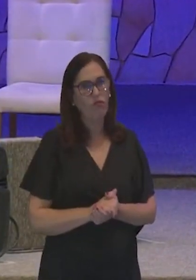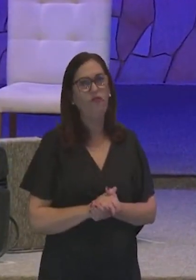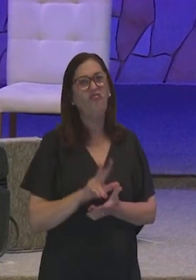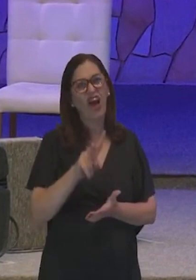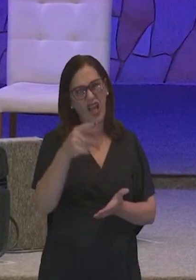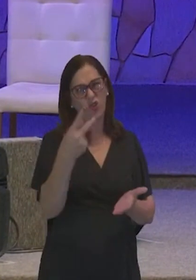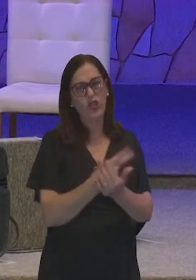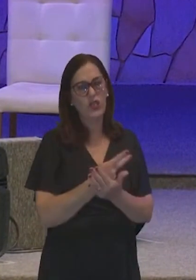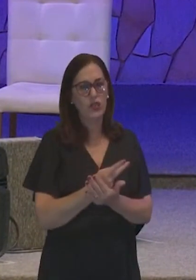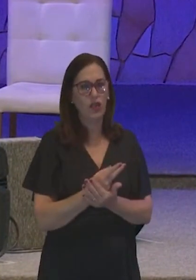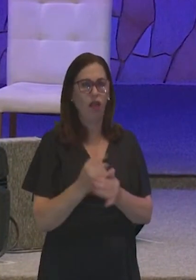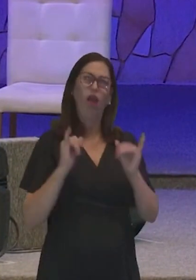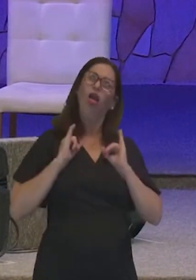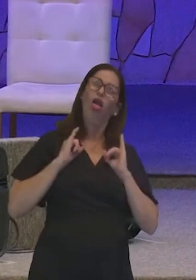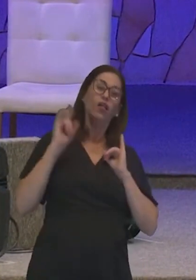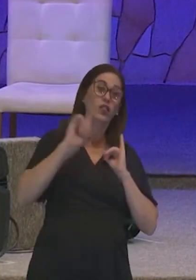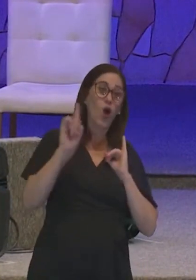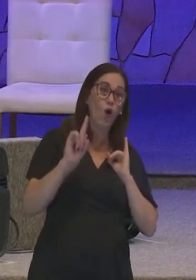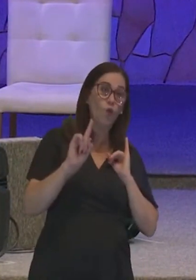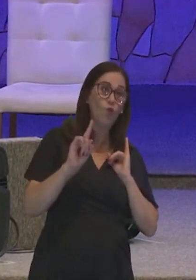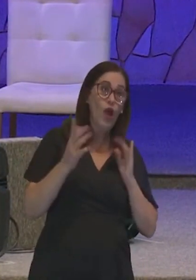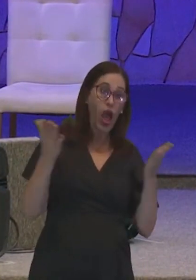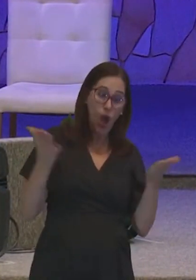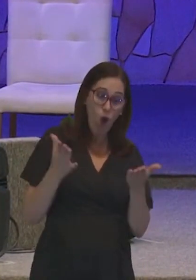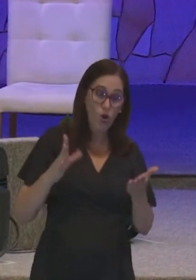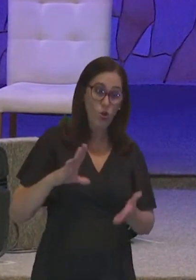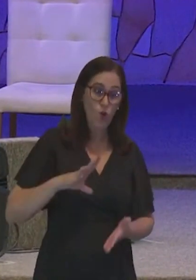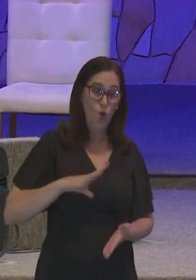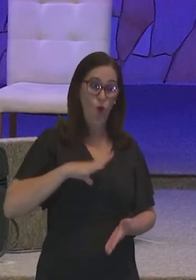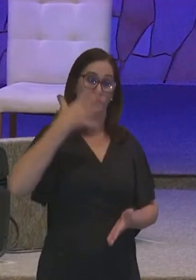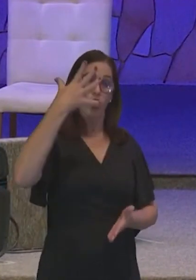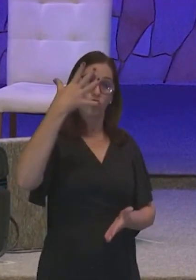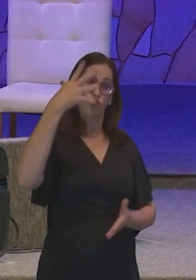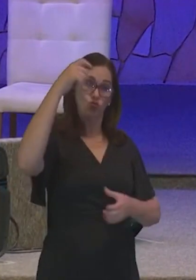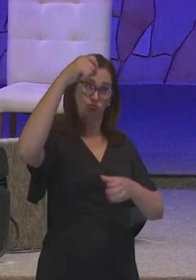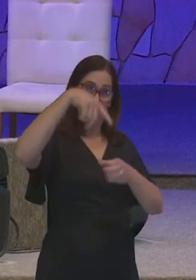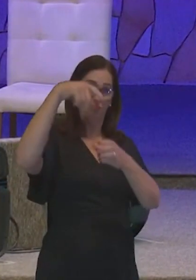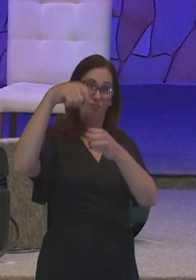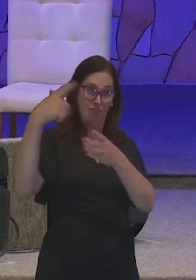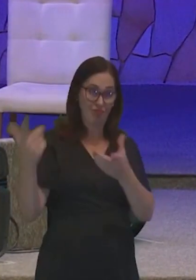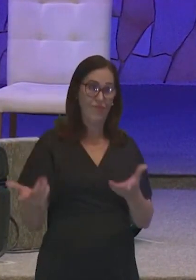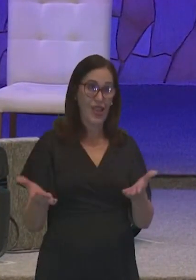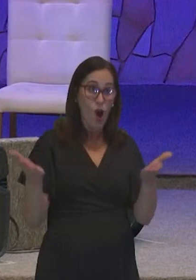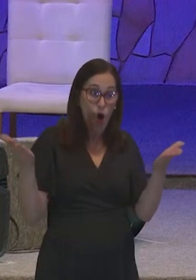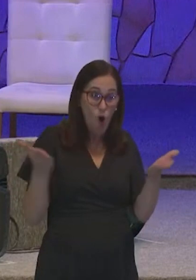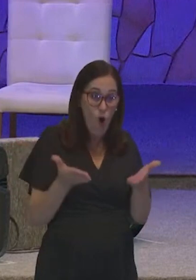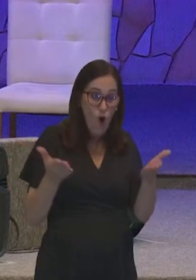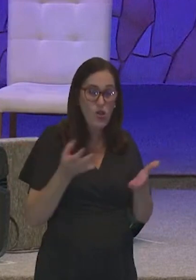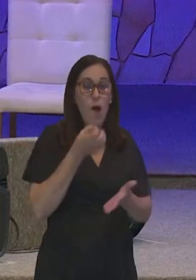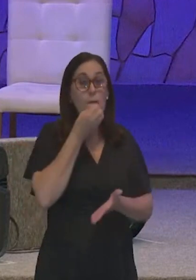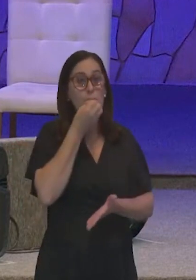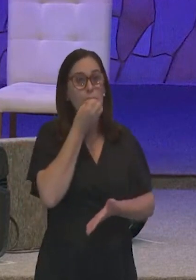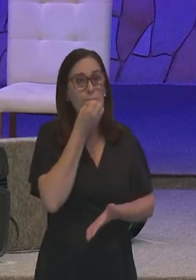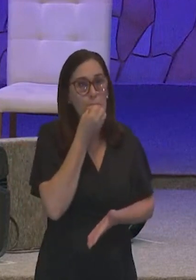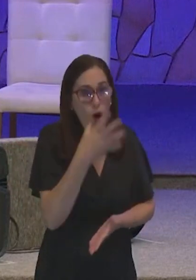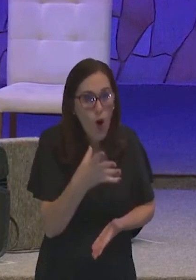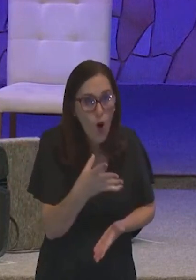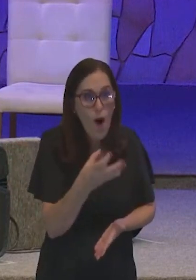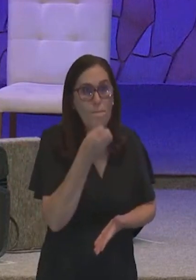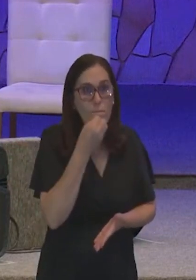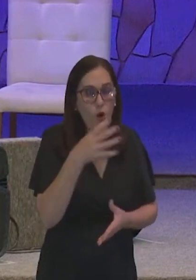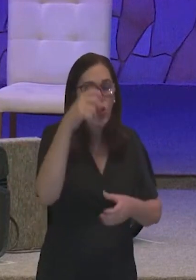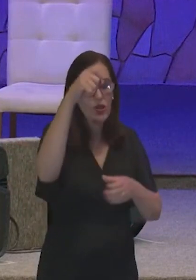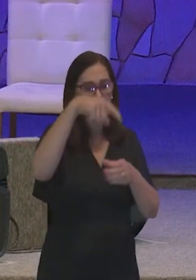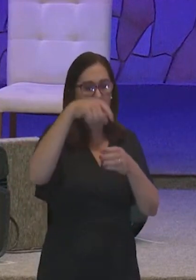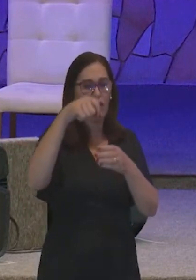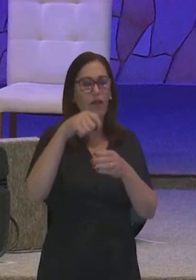acontecer. Não espere, querido, o tempo passar. Semeie as boas sementes, porque quem somente olha